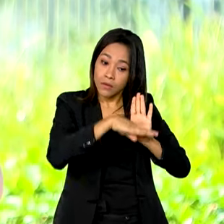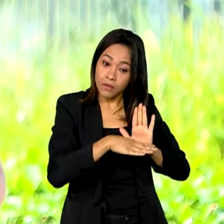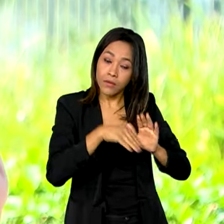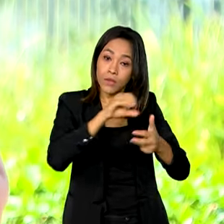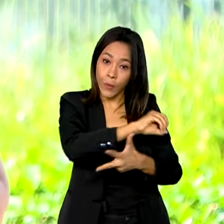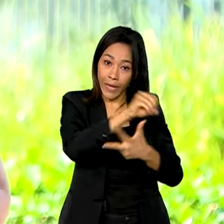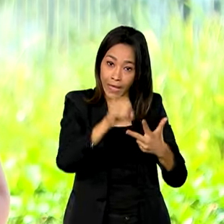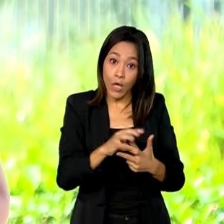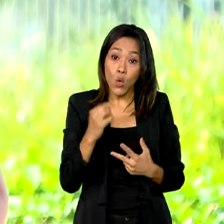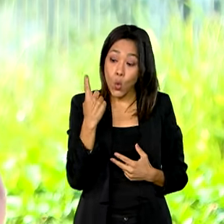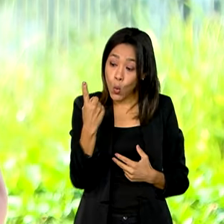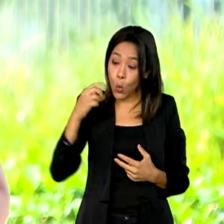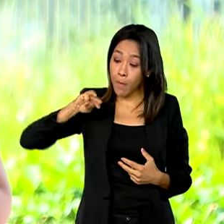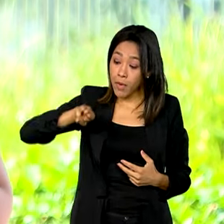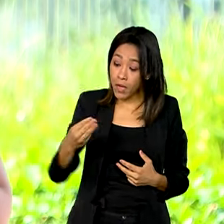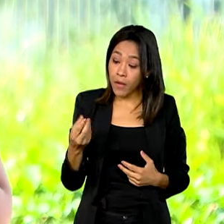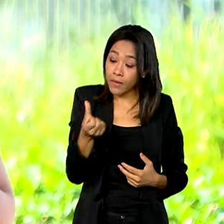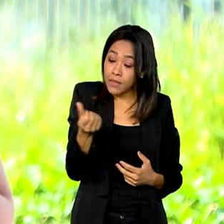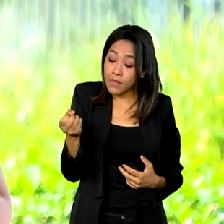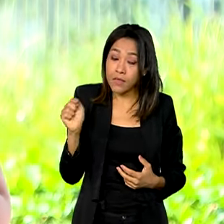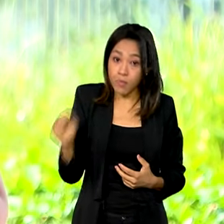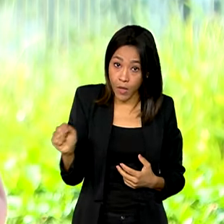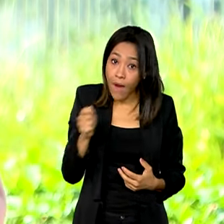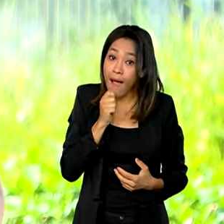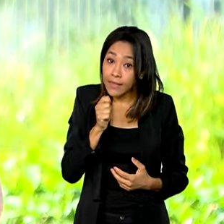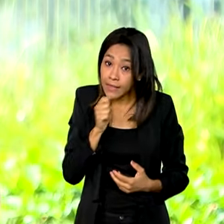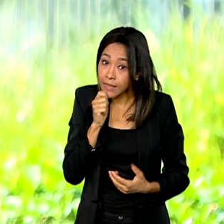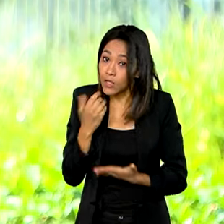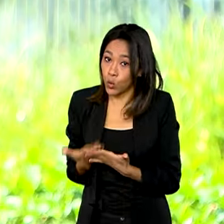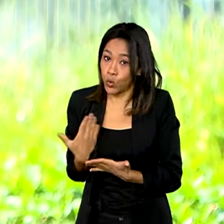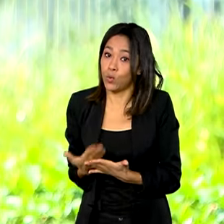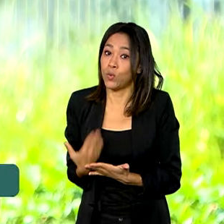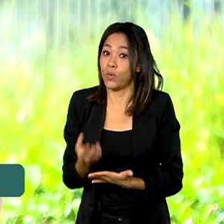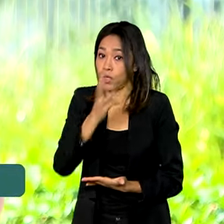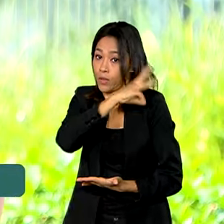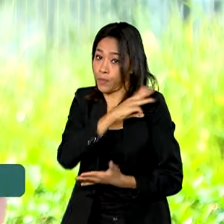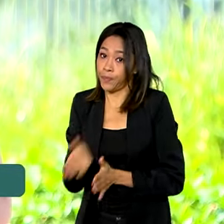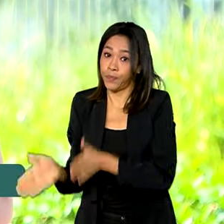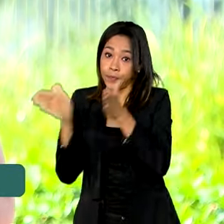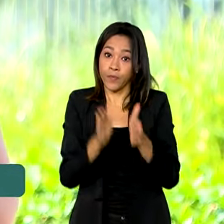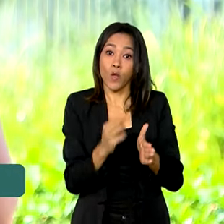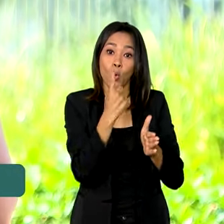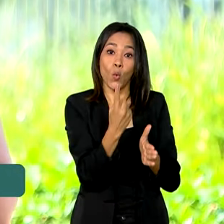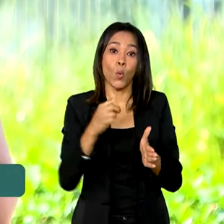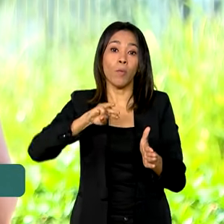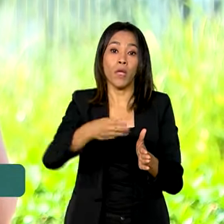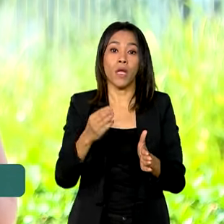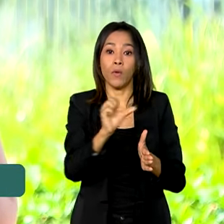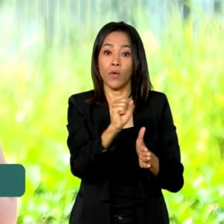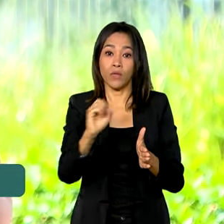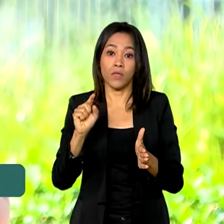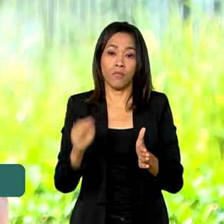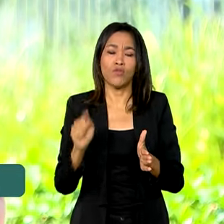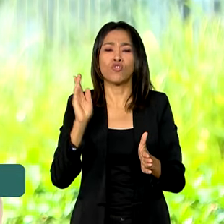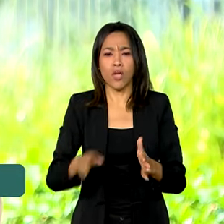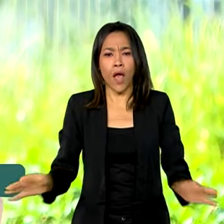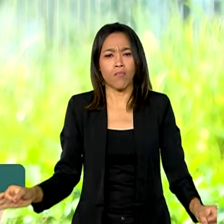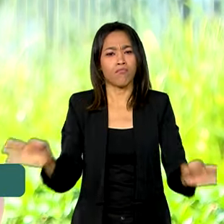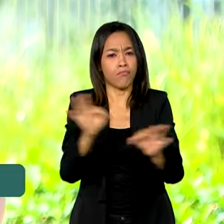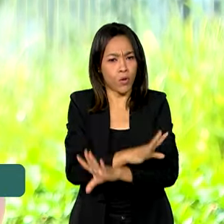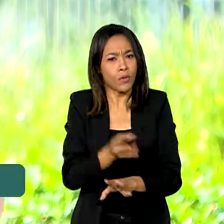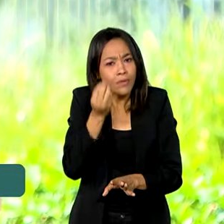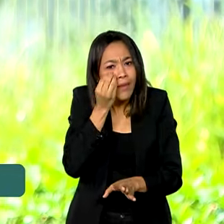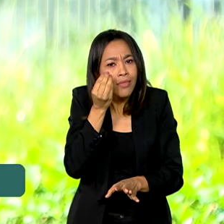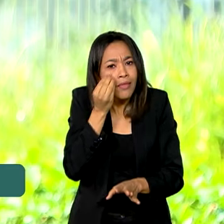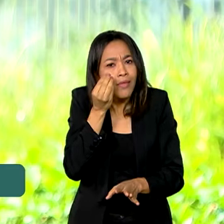1. 600.000 candidatos estão concluindo o ensino médio e r. 800.000 eh já concluíram e estão tentando